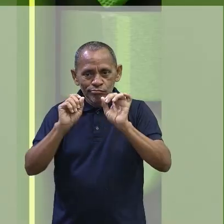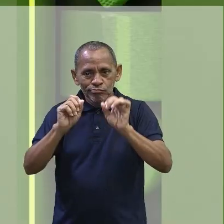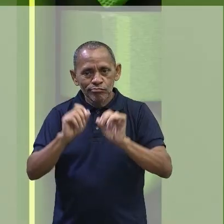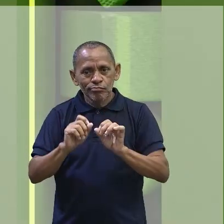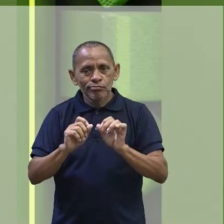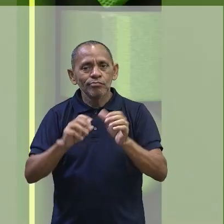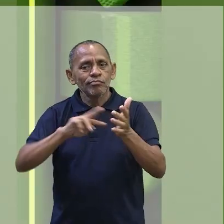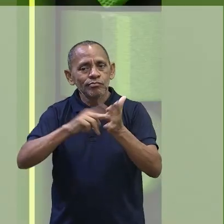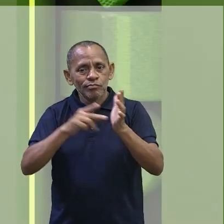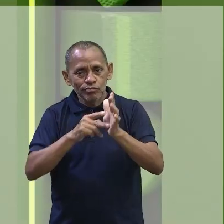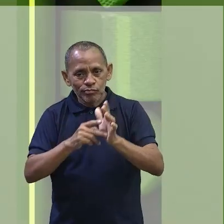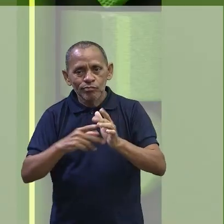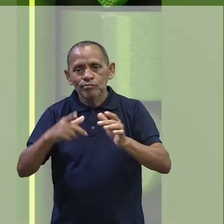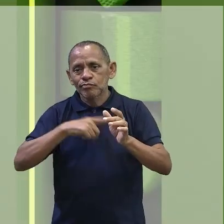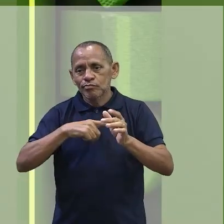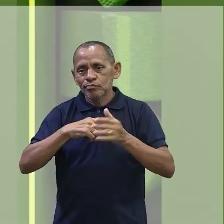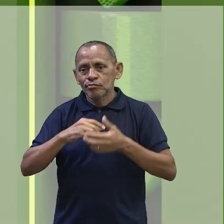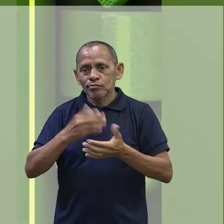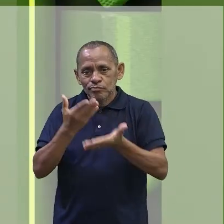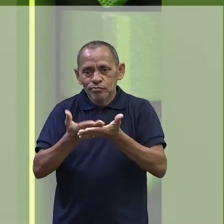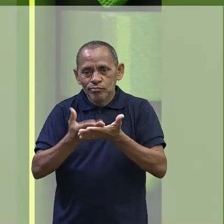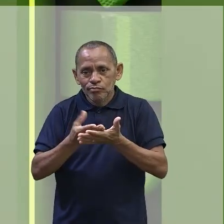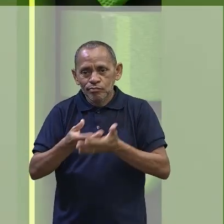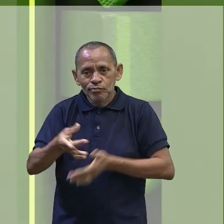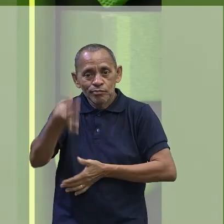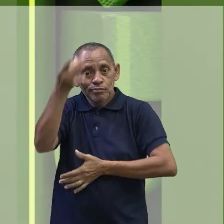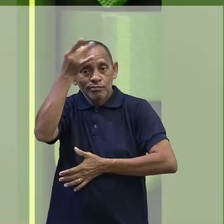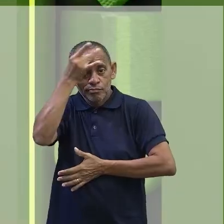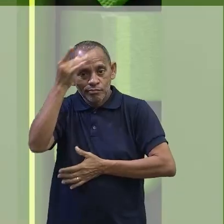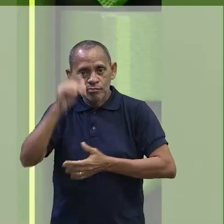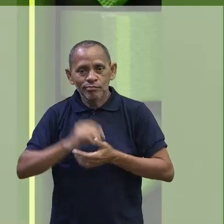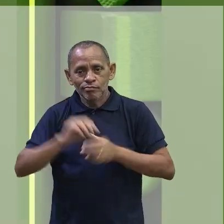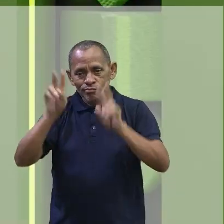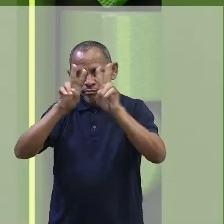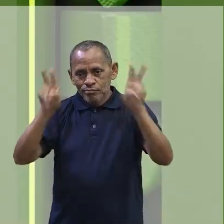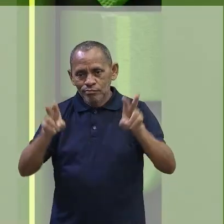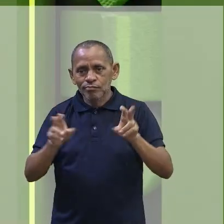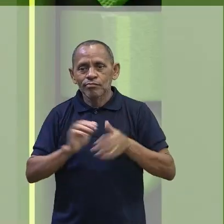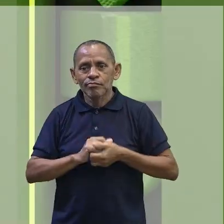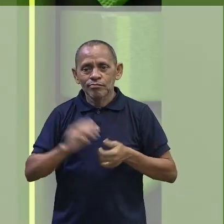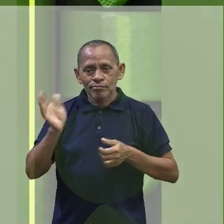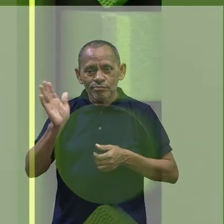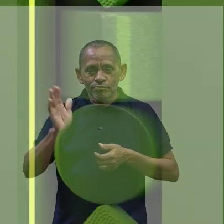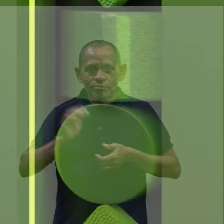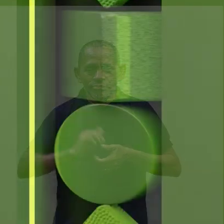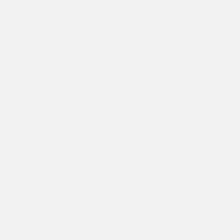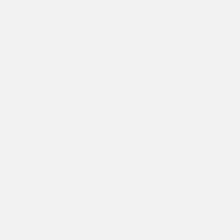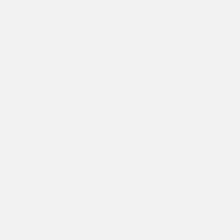ministrados na aula para você fixar aí esses assuntos em sua mente. Tchau.